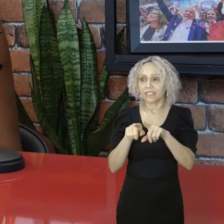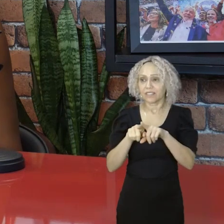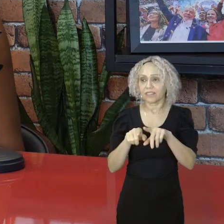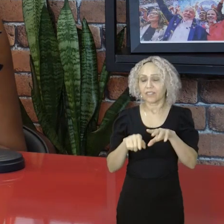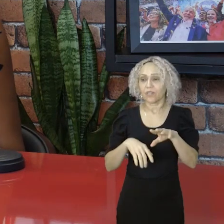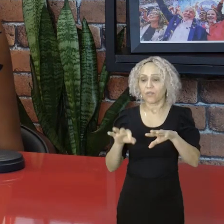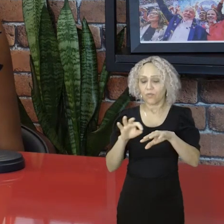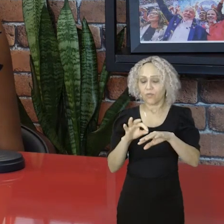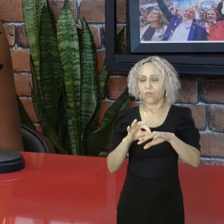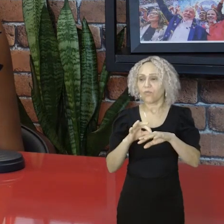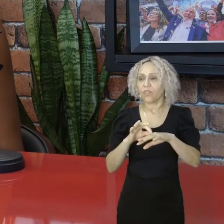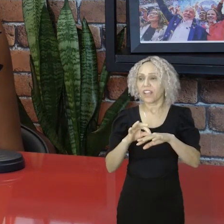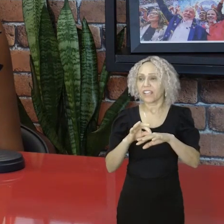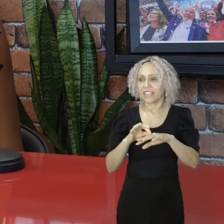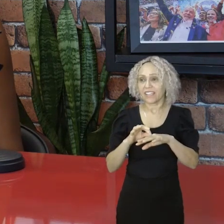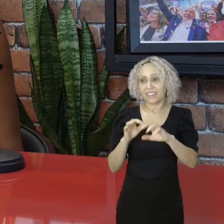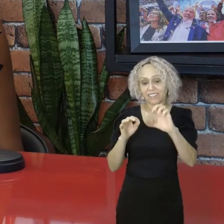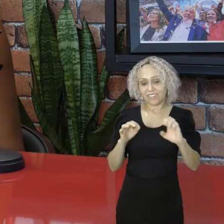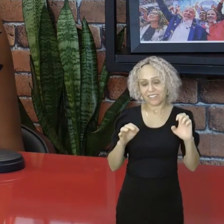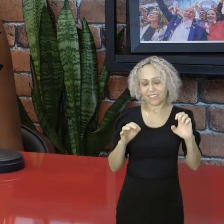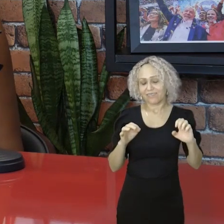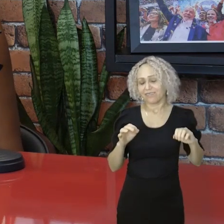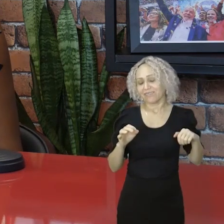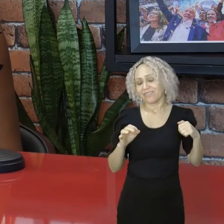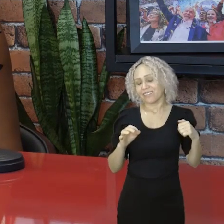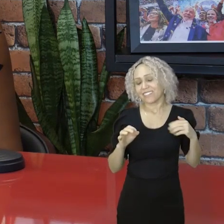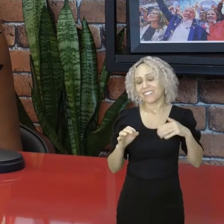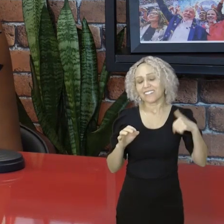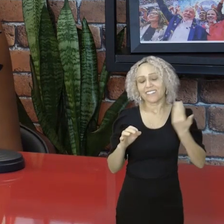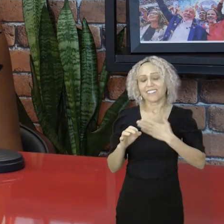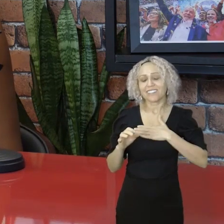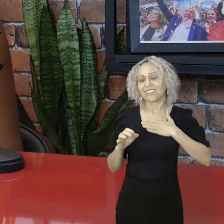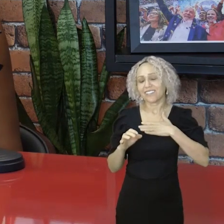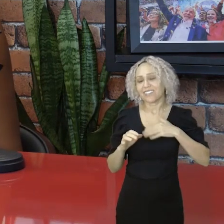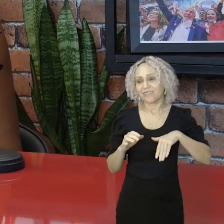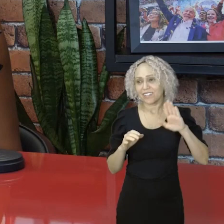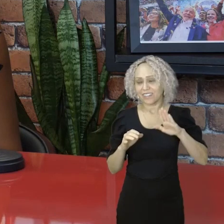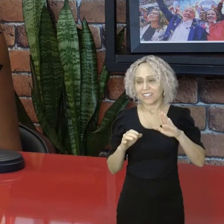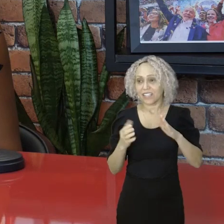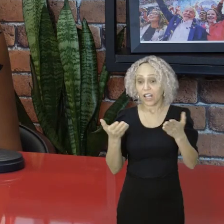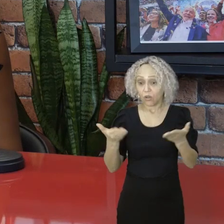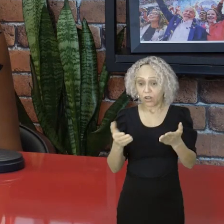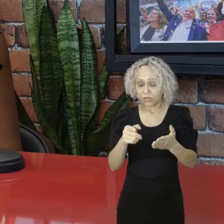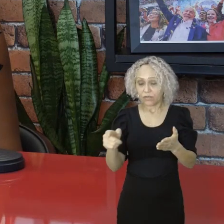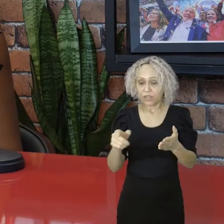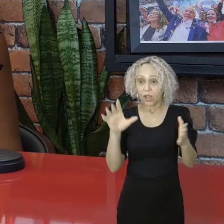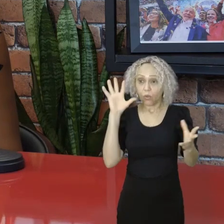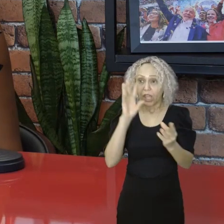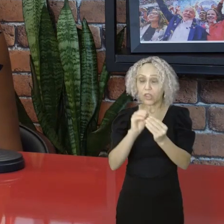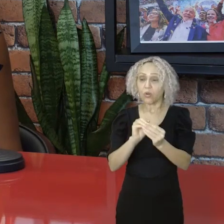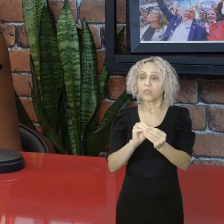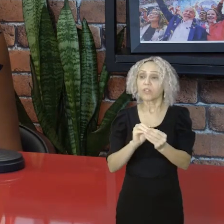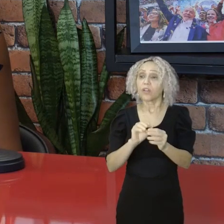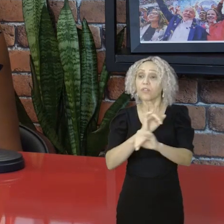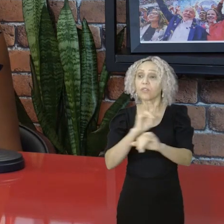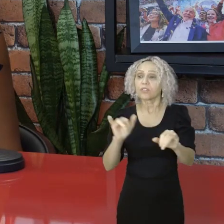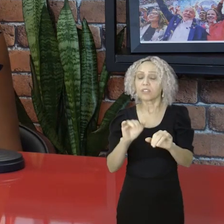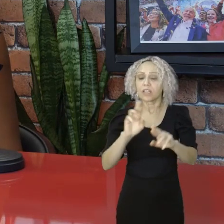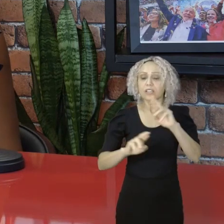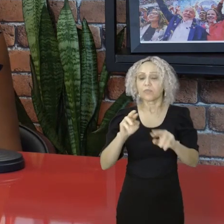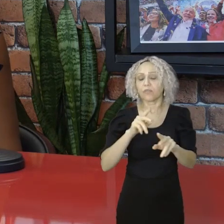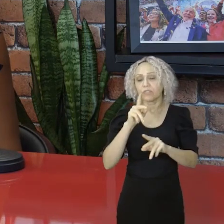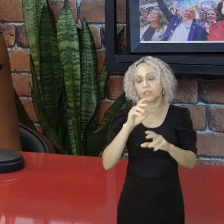ombros e eu estou usando o anel do lado esquerdo, o lado que a gente mais gosta. E você fica agora com o resumo do que foi notícia na